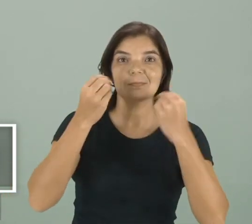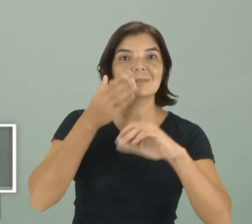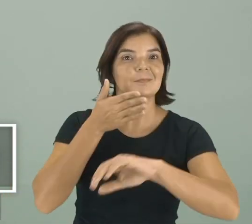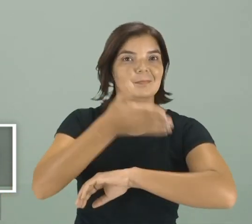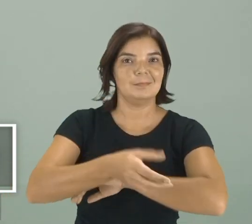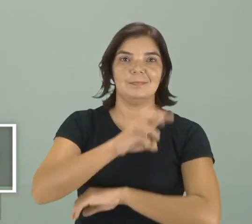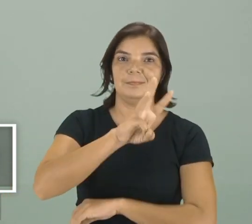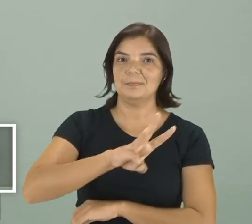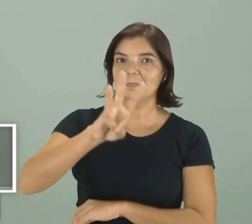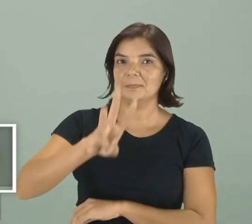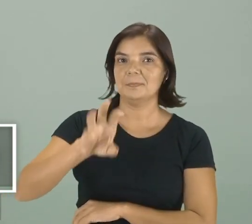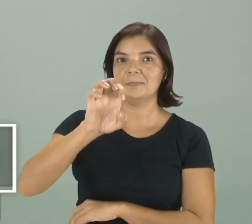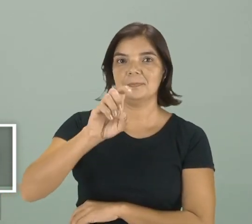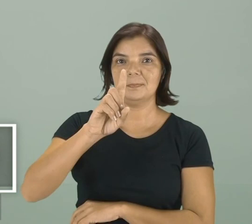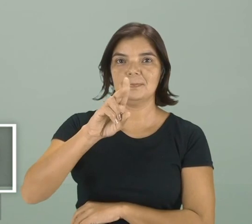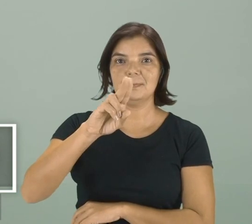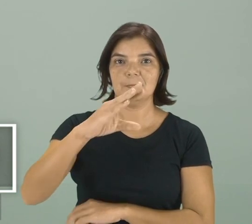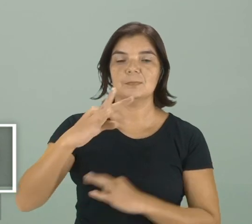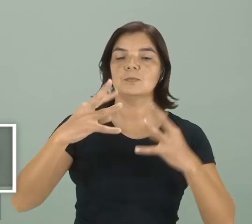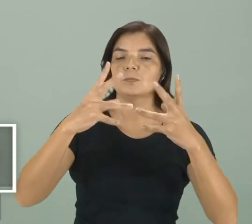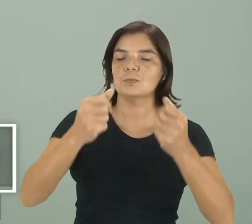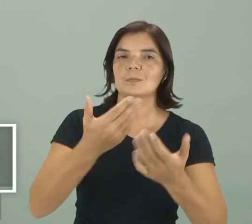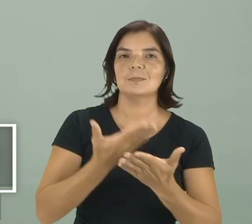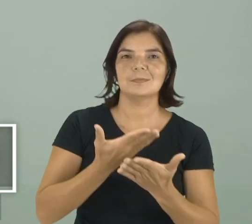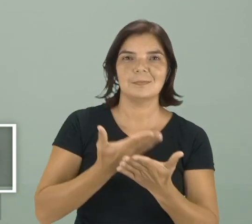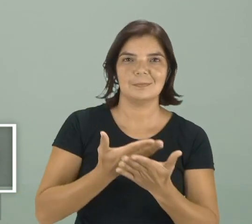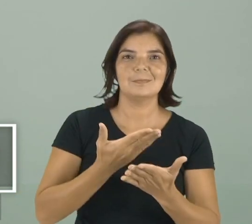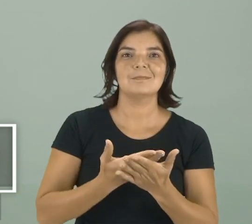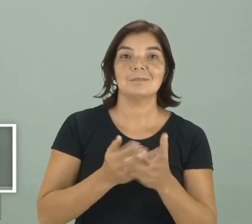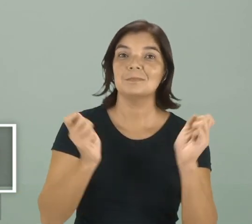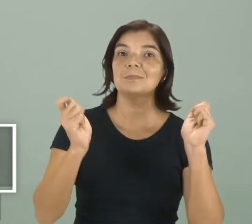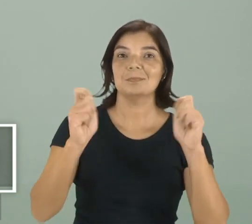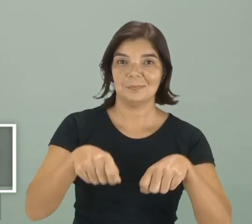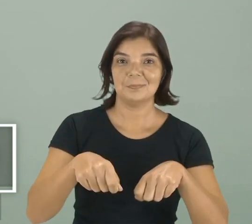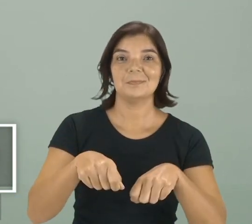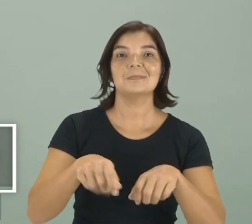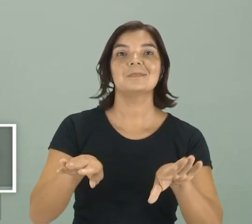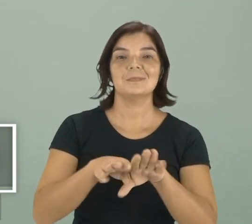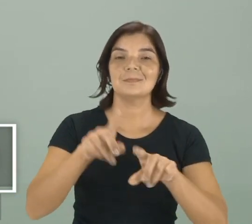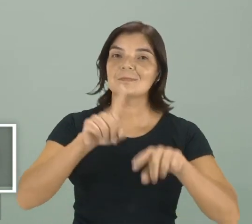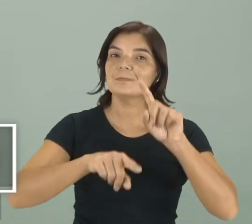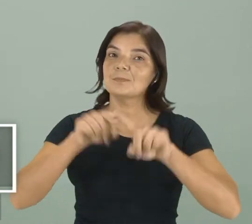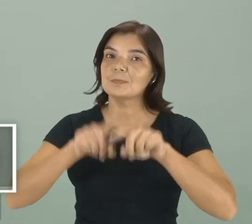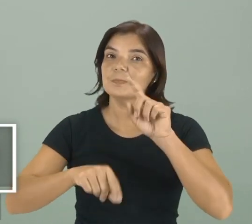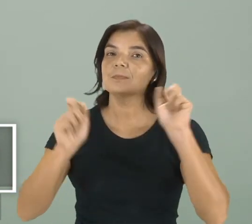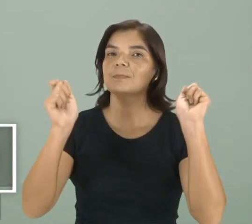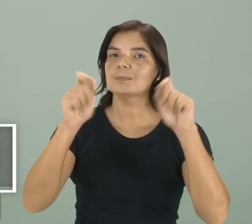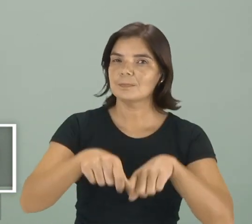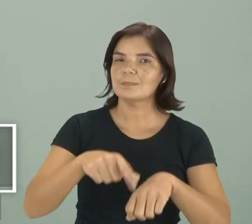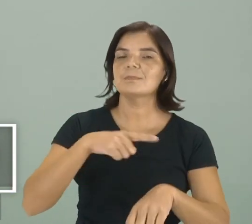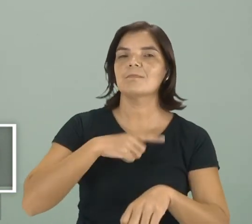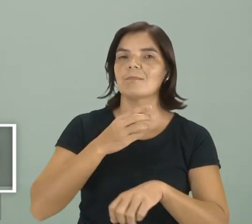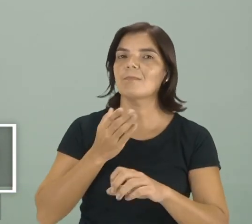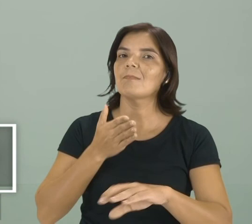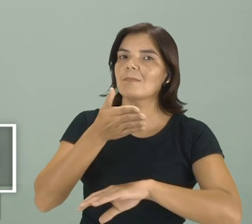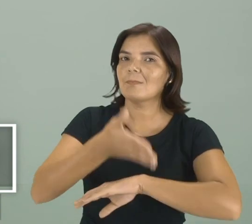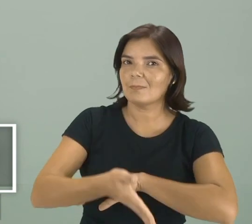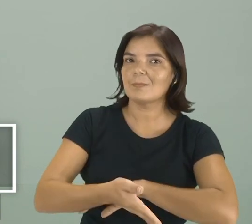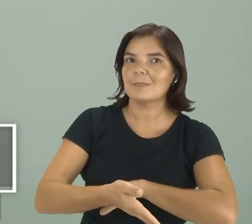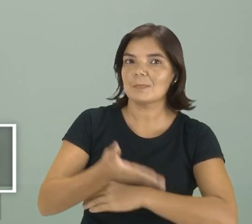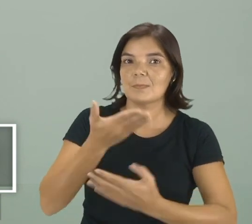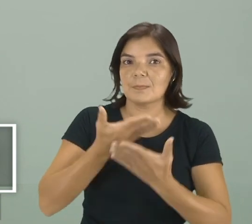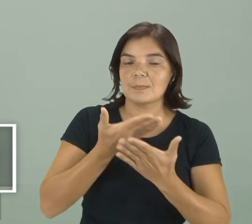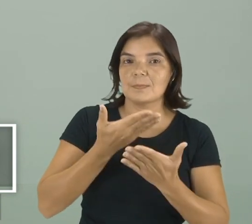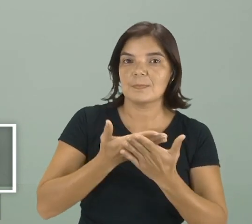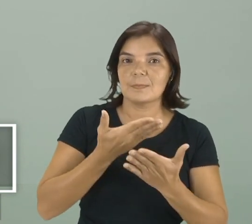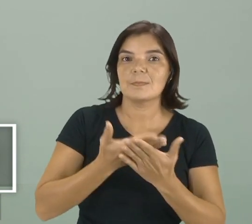na plataforma Eduque, que todas essas aulas vão estar disponíveis, inclusive o material para que vocês possam ter acesso para os